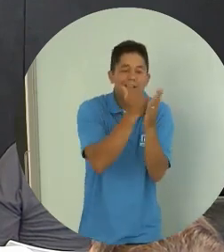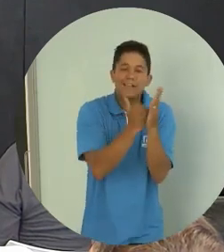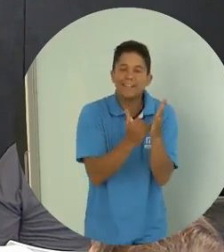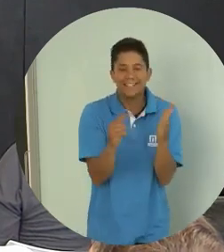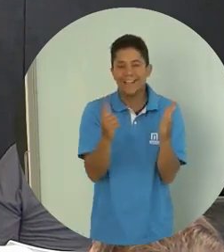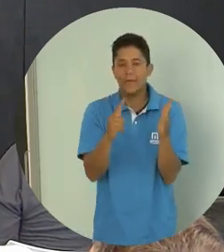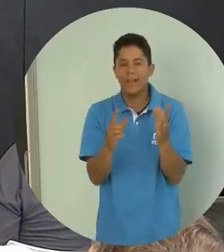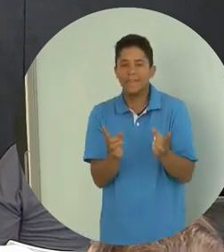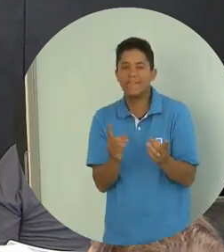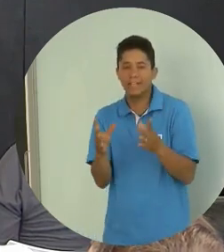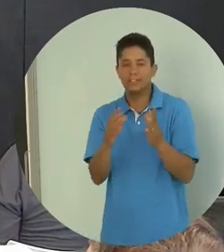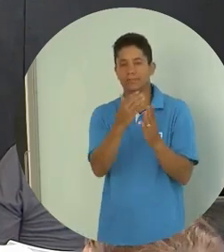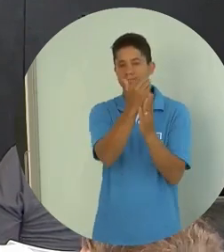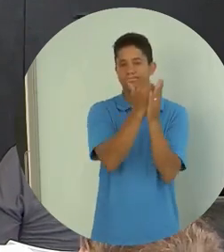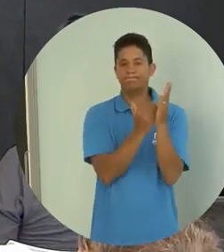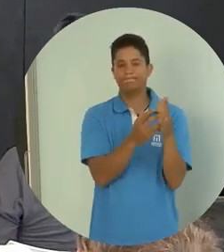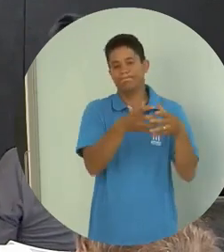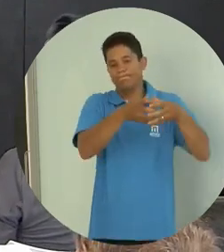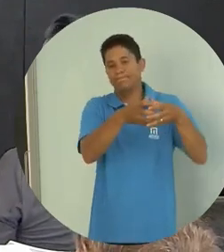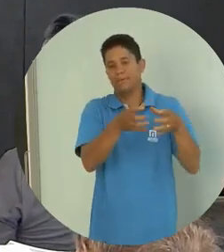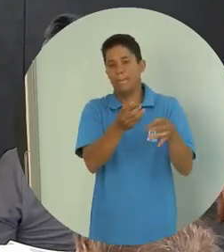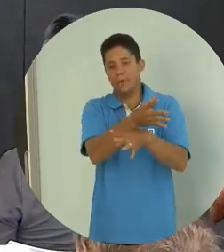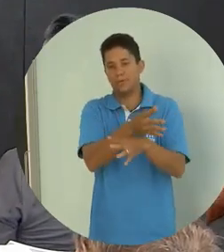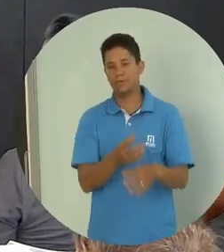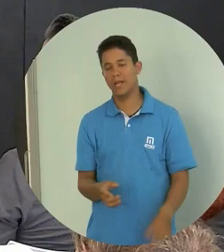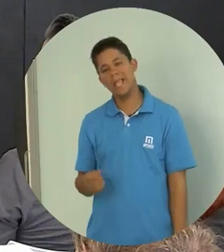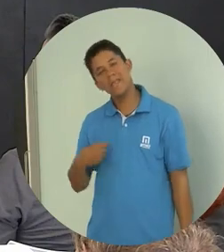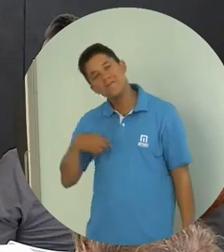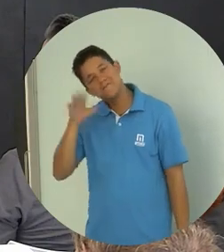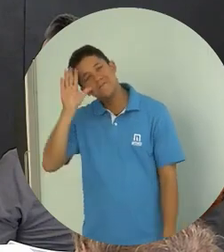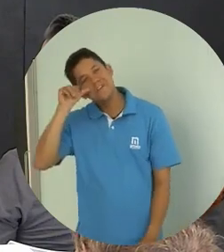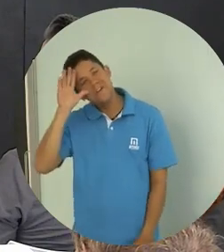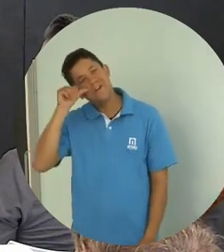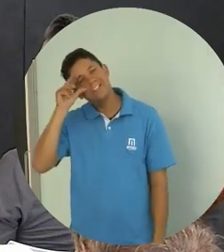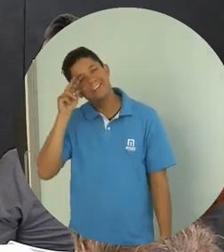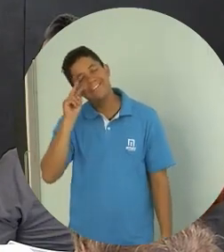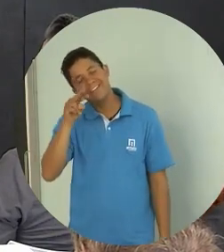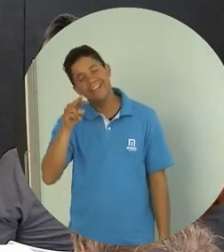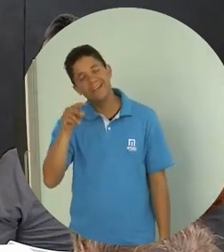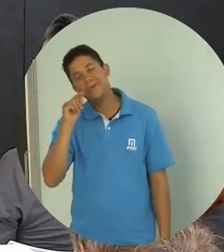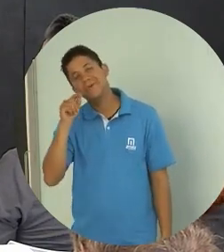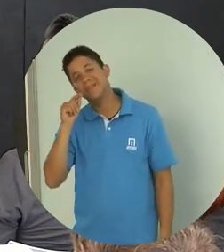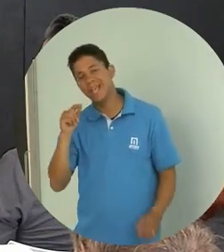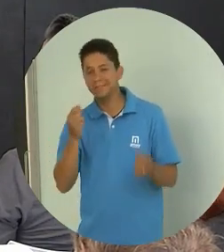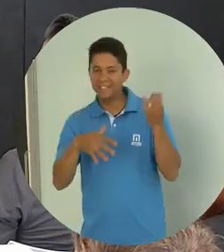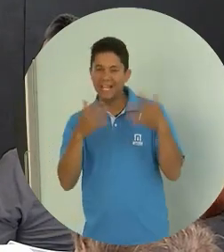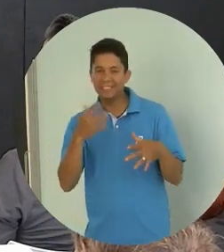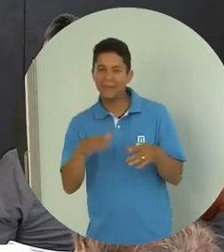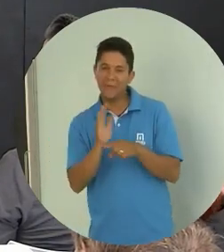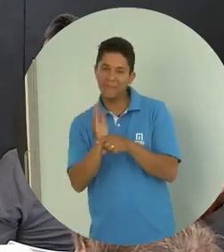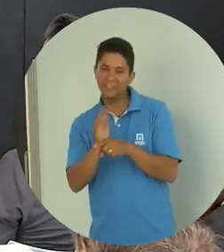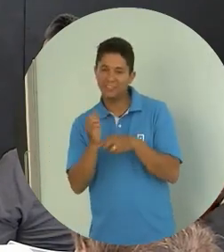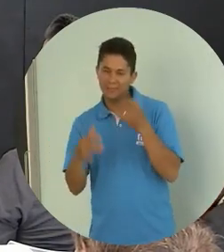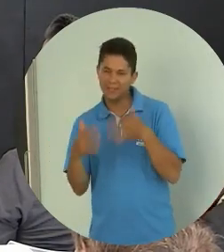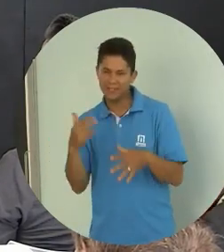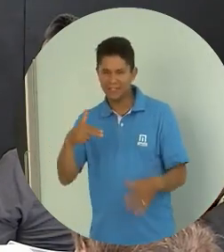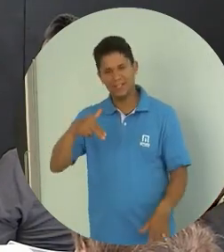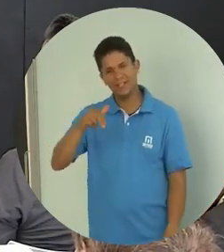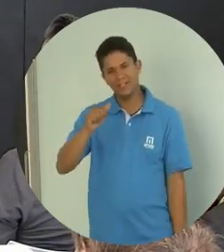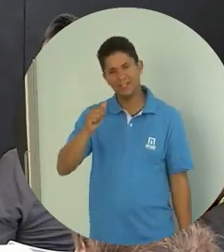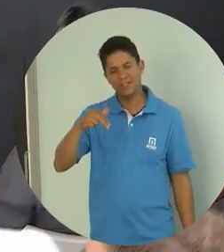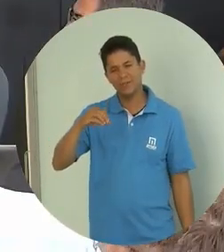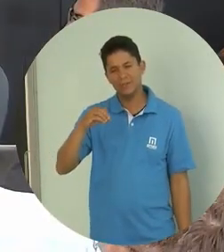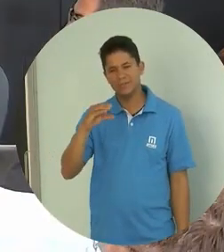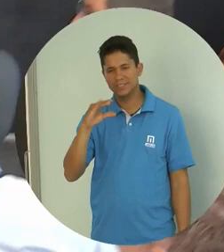Não vende a fórmula. Na verdade, eu estava curiosa. Durante a explicação, o vídeo já explicou um pouco, né? Porque a nanocílica ela vem com uma